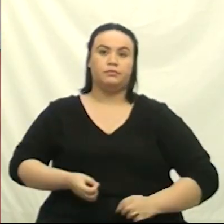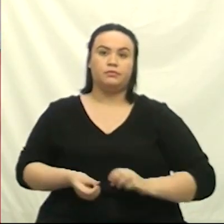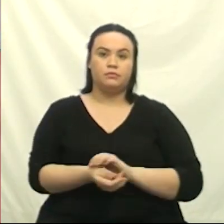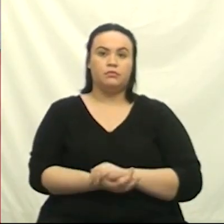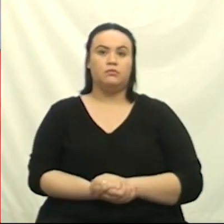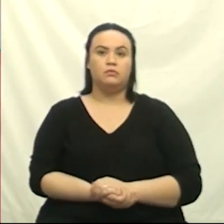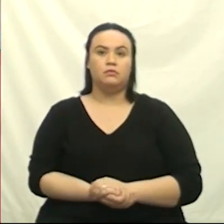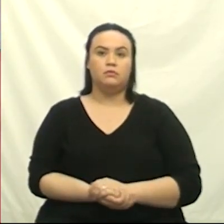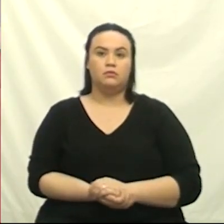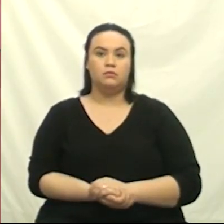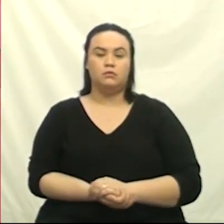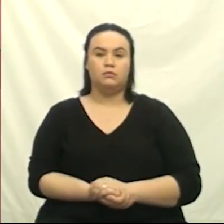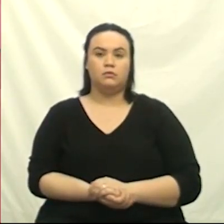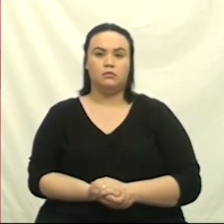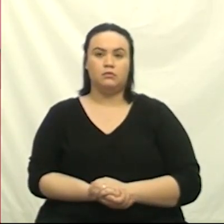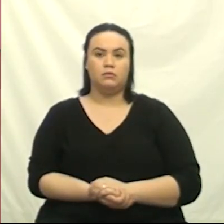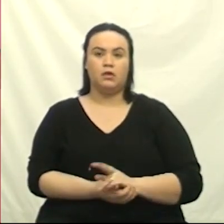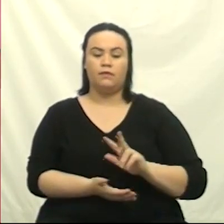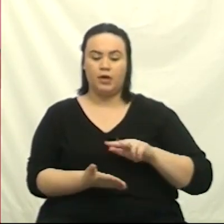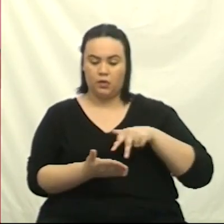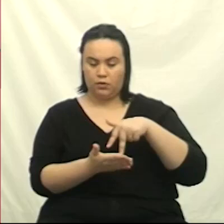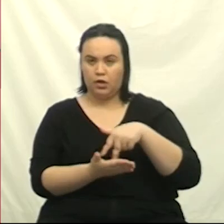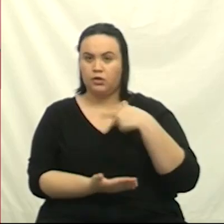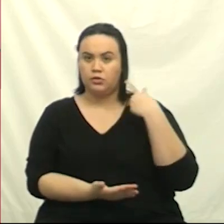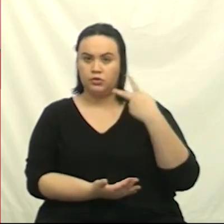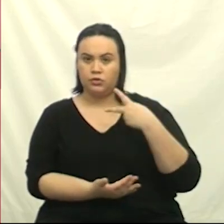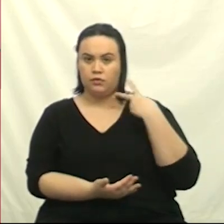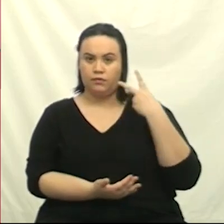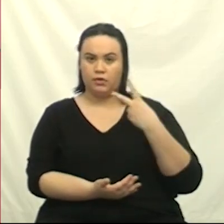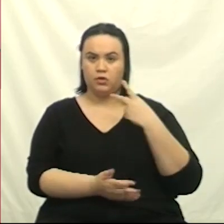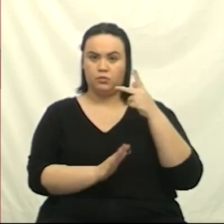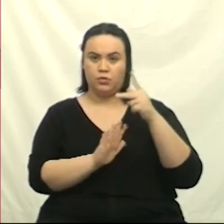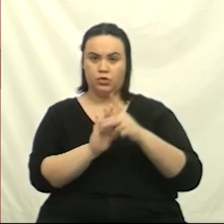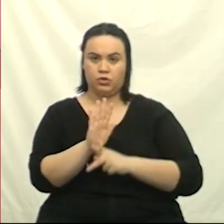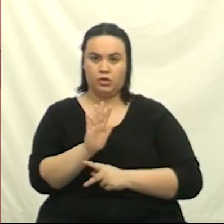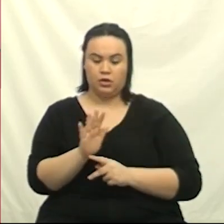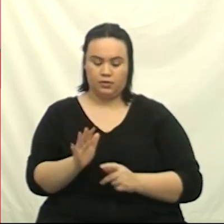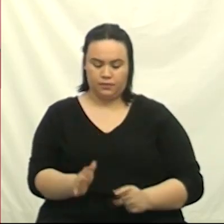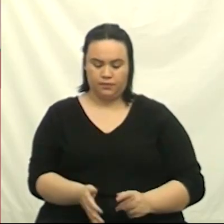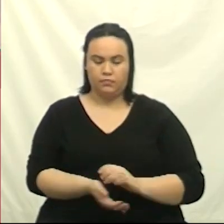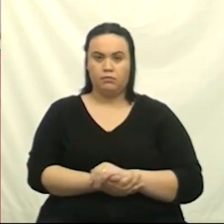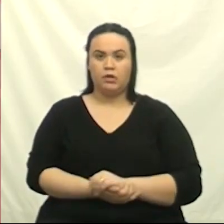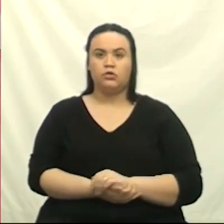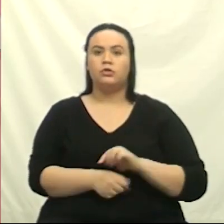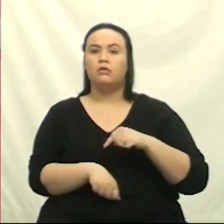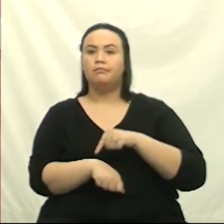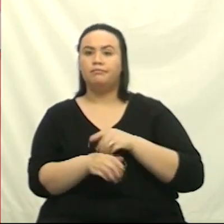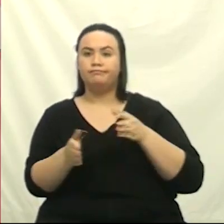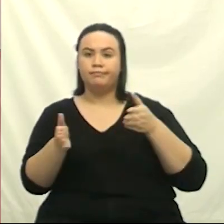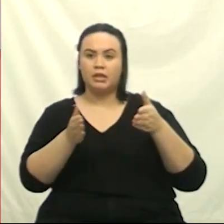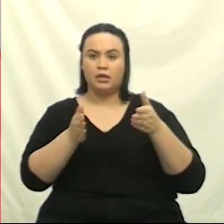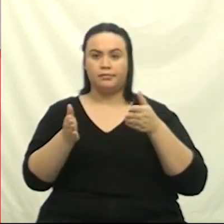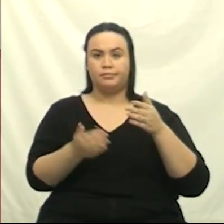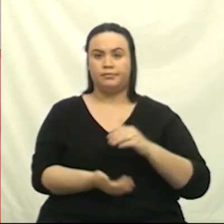como bem colocou aqui a vereadora Giovanna Mondardi esse projeto já está tramitando há um certo tempo